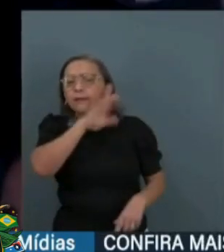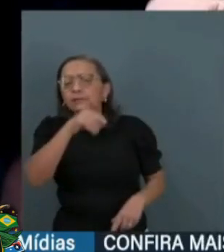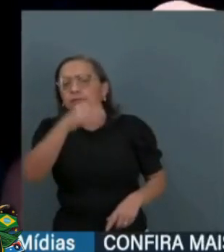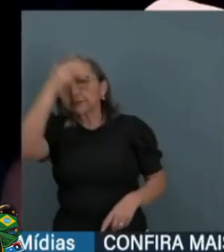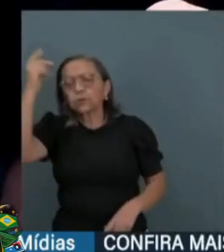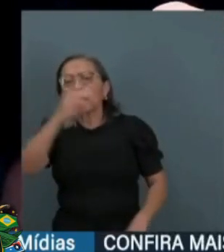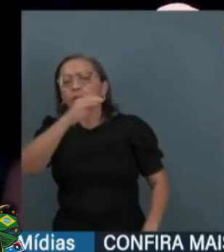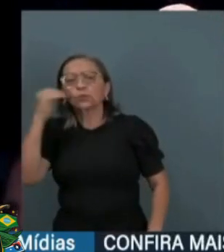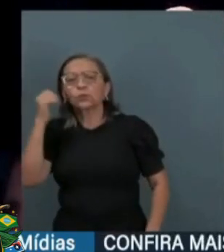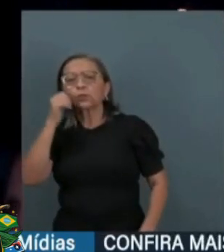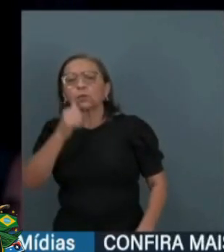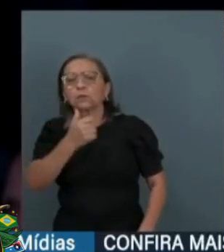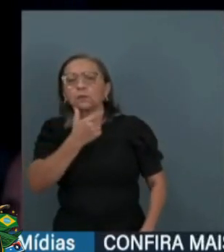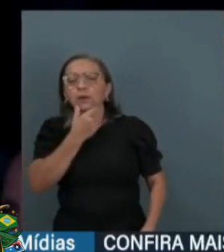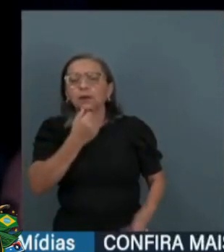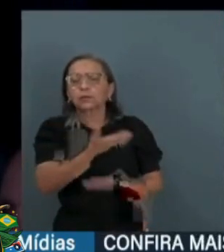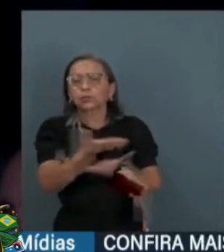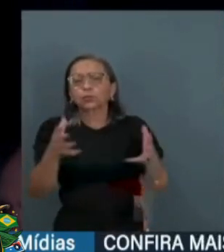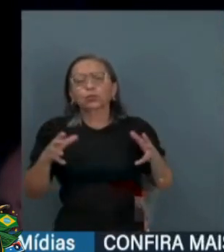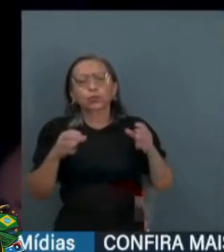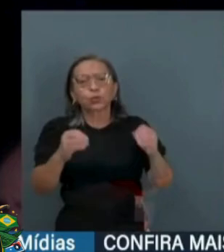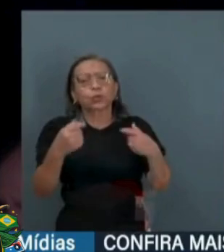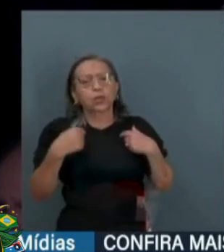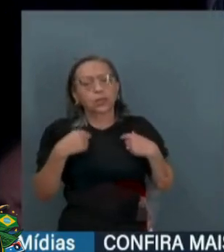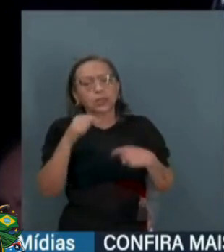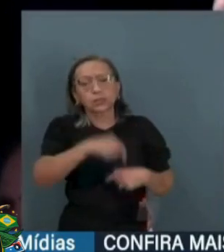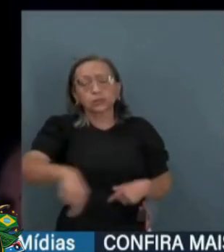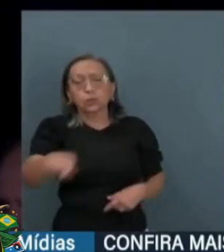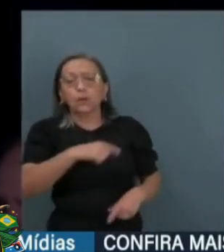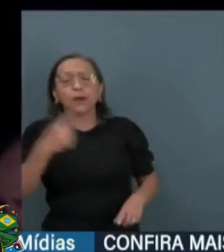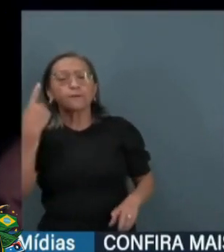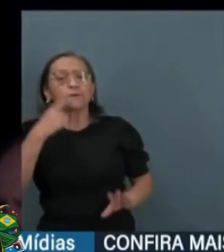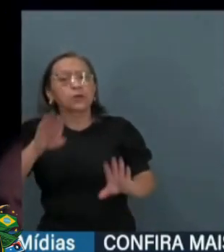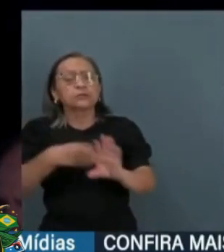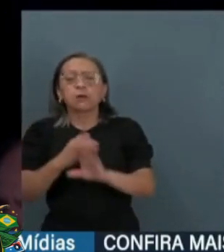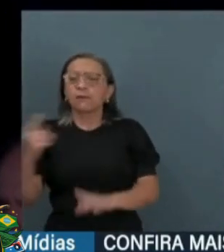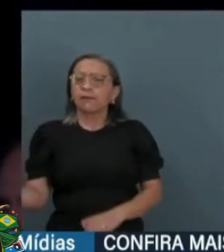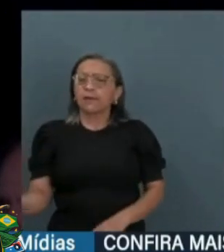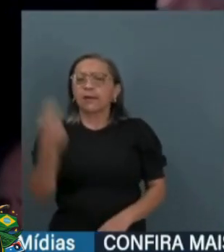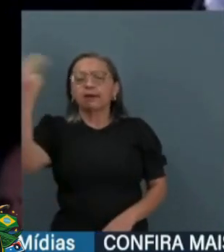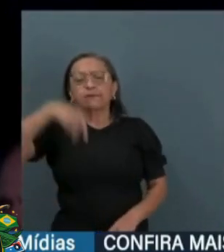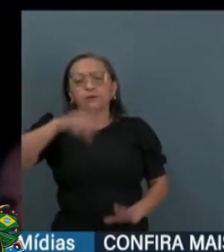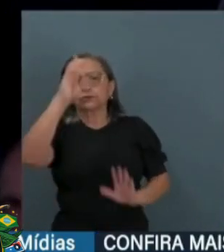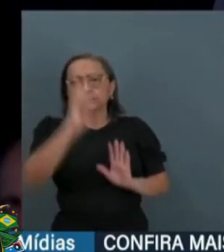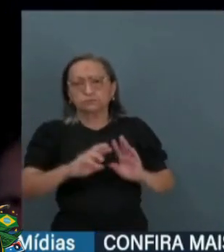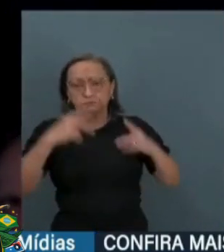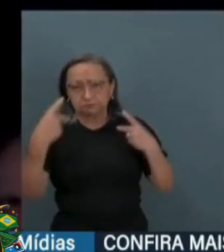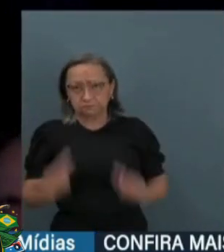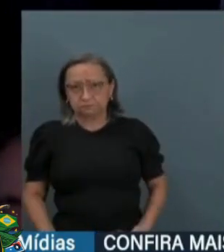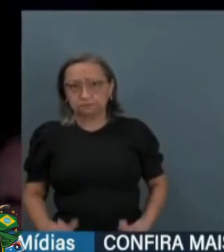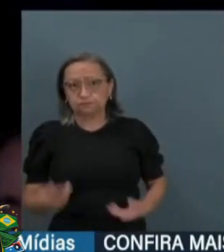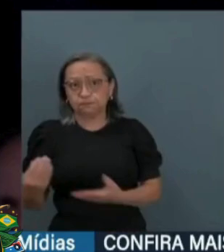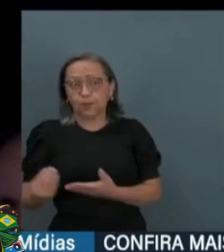adultos, mulheres. Isso é uma violação grave aos direitos humanos. Como eu